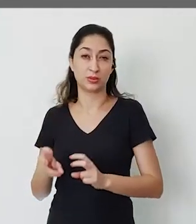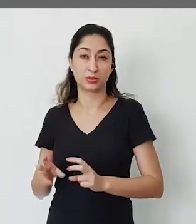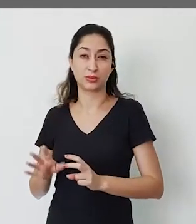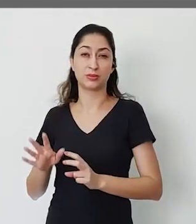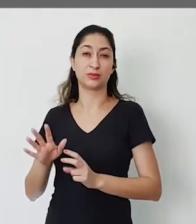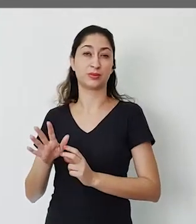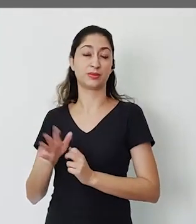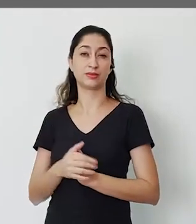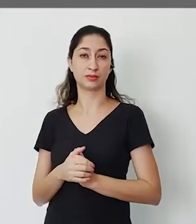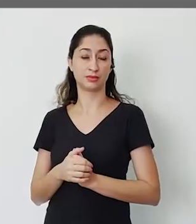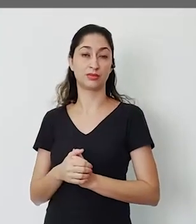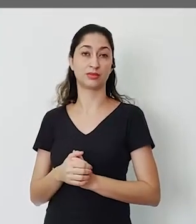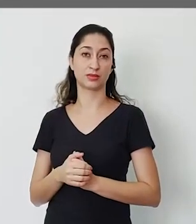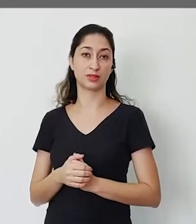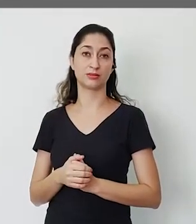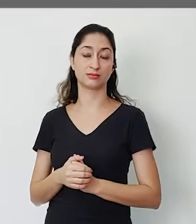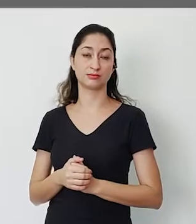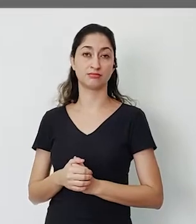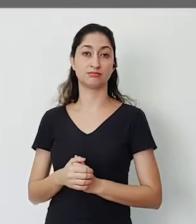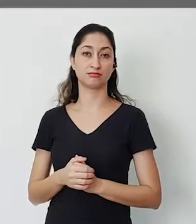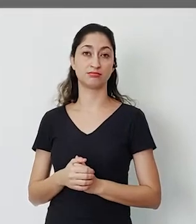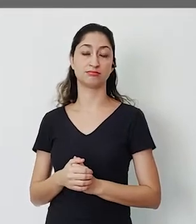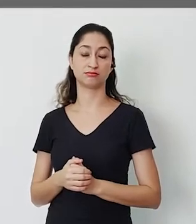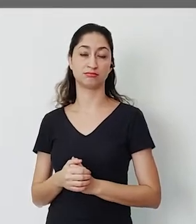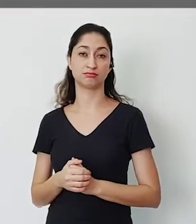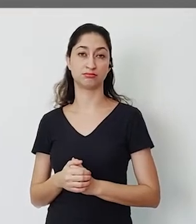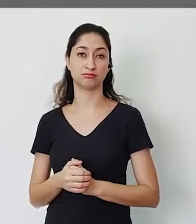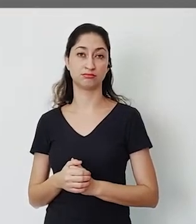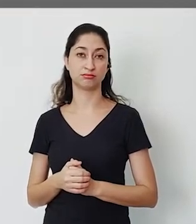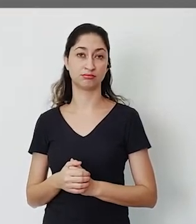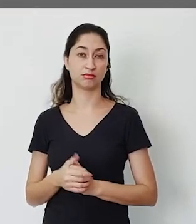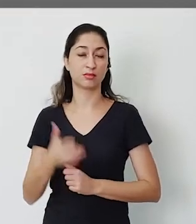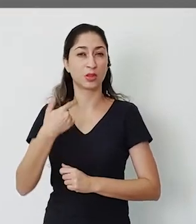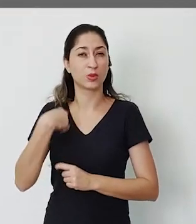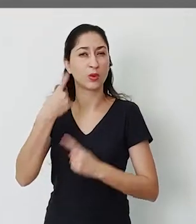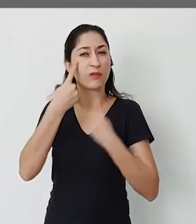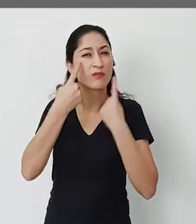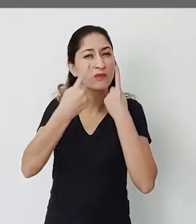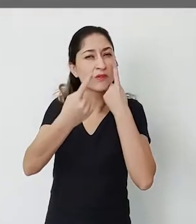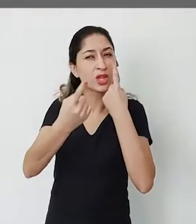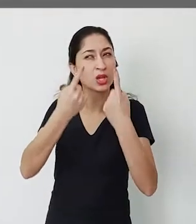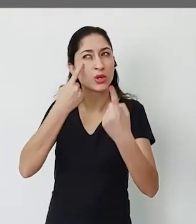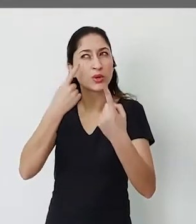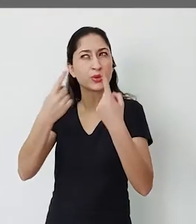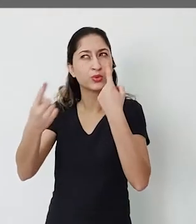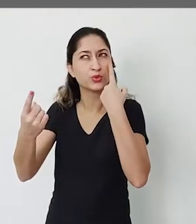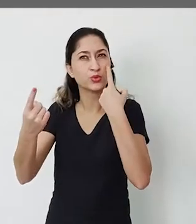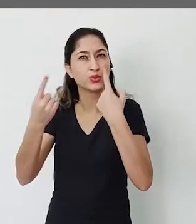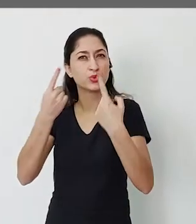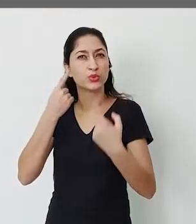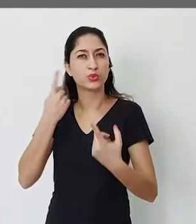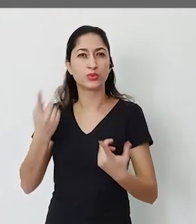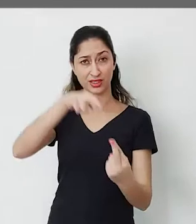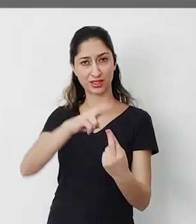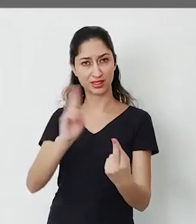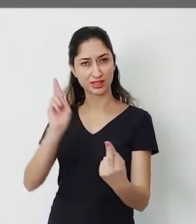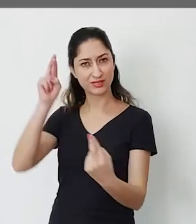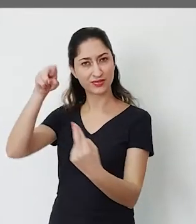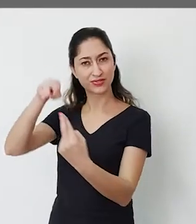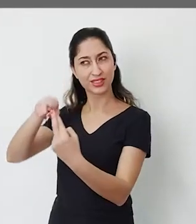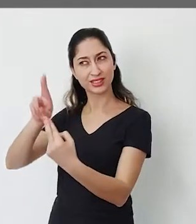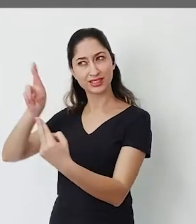corpo, principalmente do corpo feminino, e do entendimento desse corpo. Assim, aí, Elisângela, eu vou